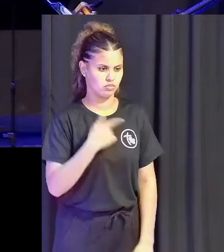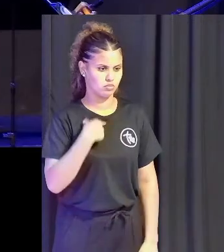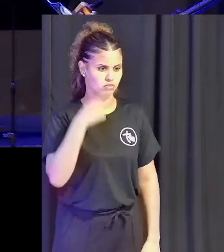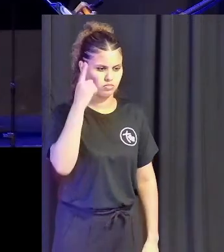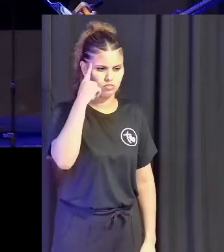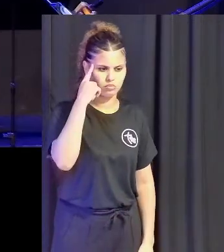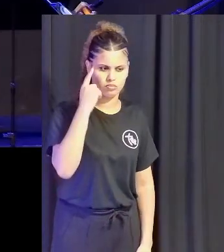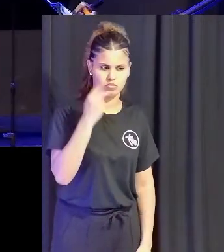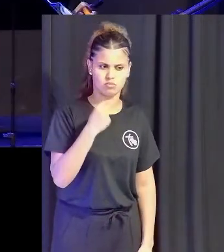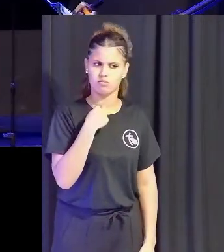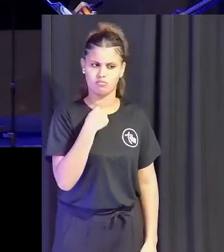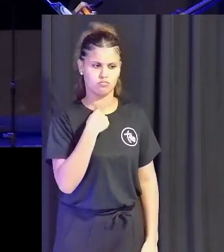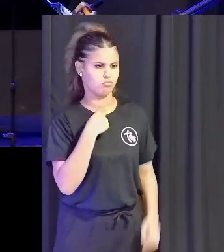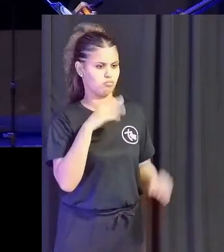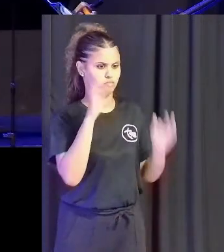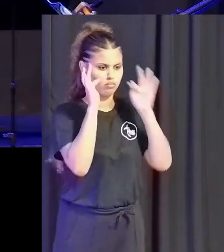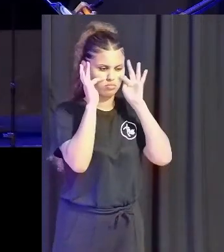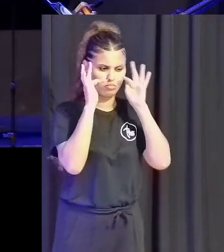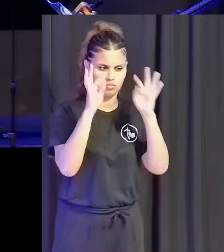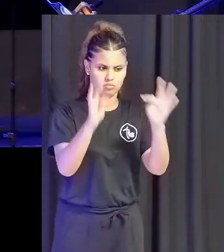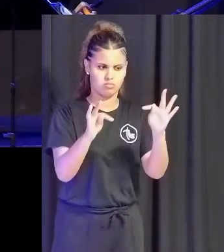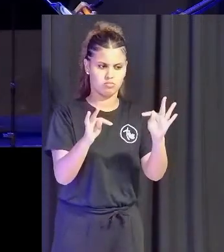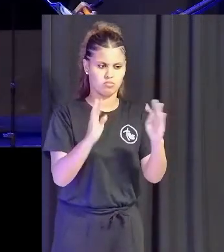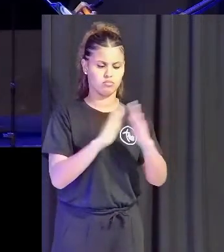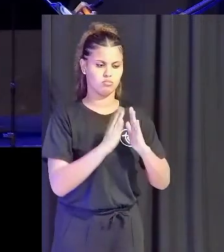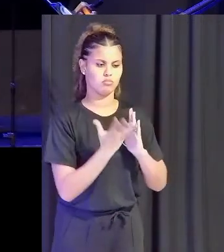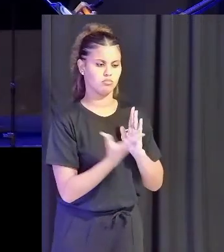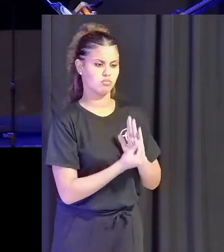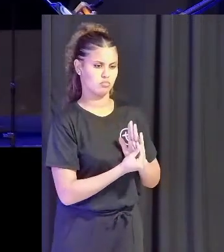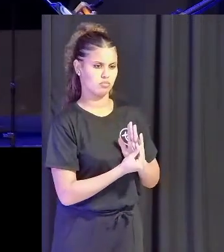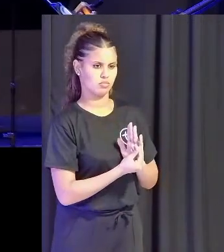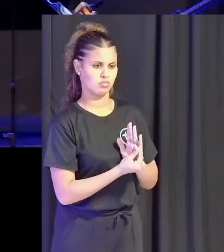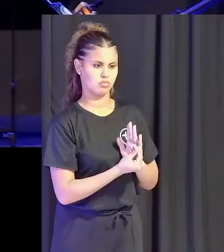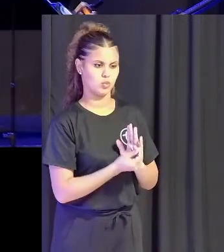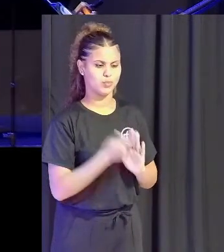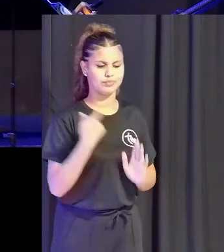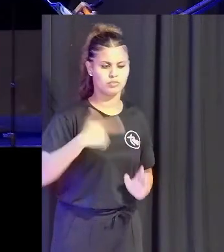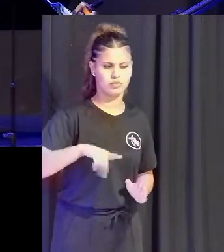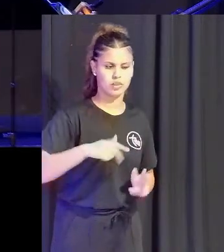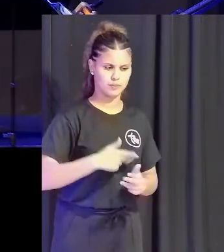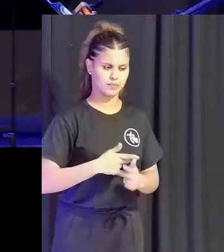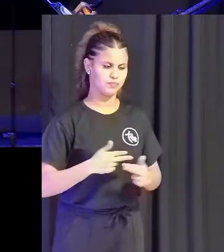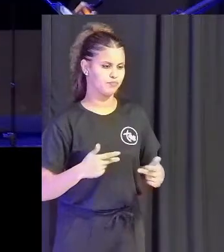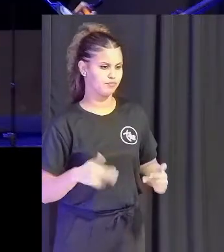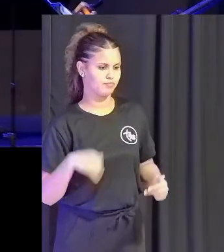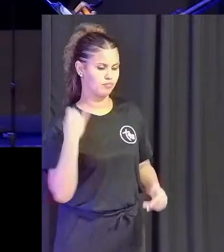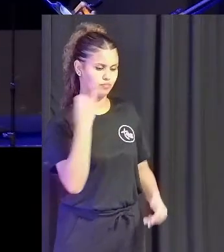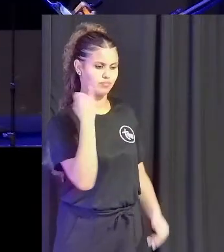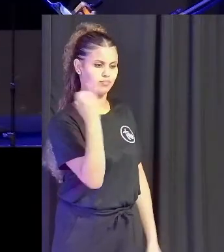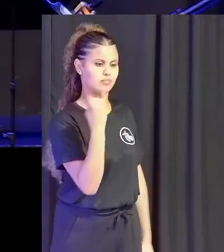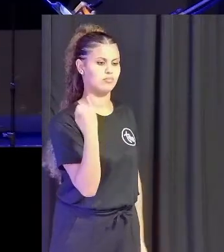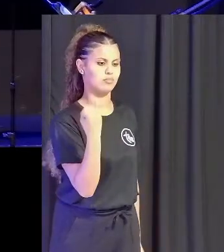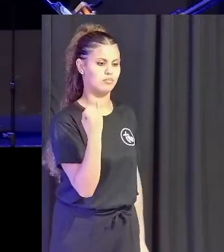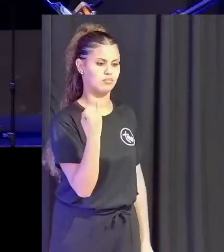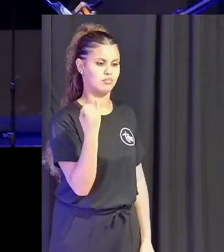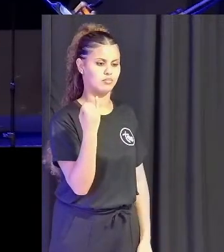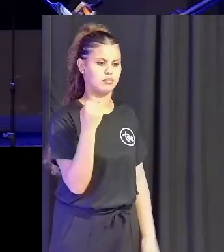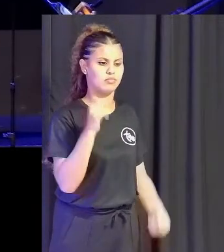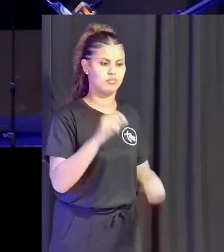para me lembrar que, assim como todas as coisas incríveis que ele tinha feito no seu